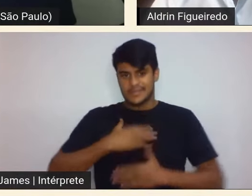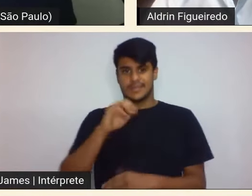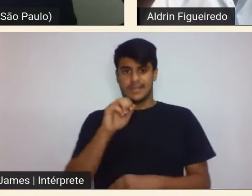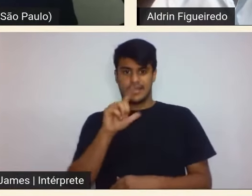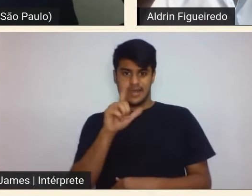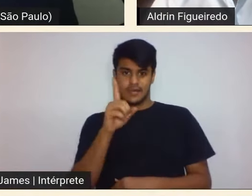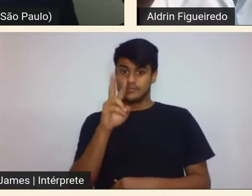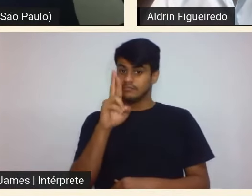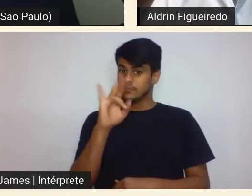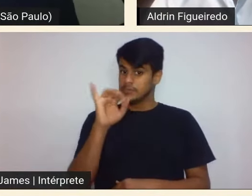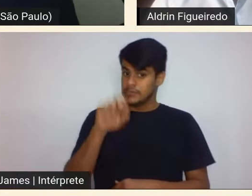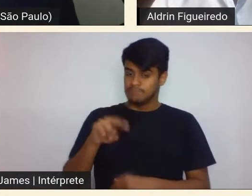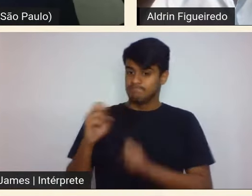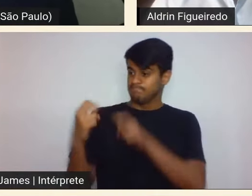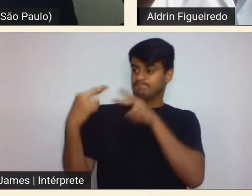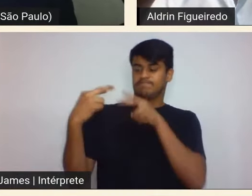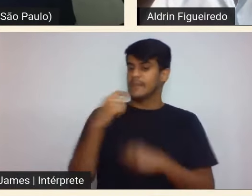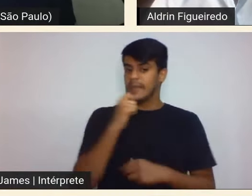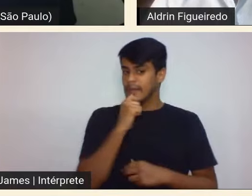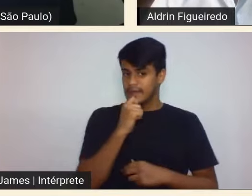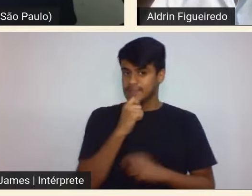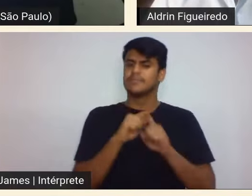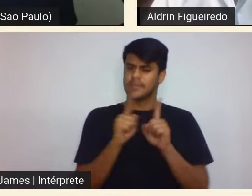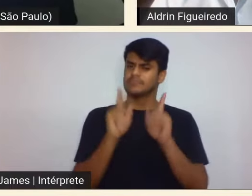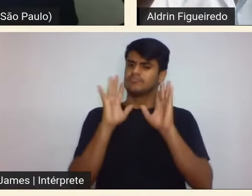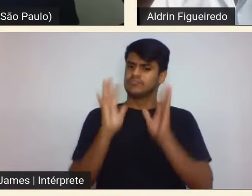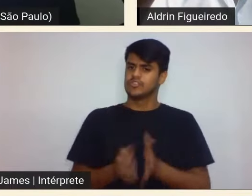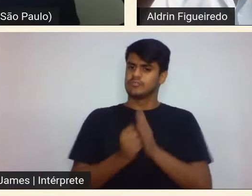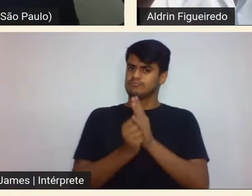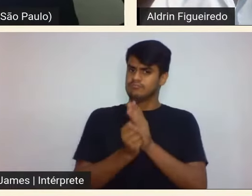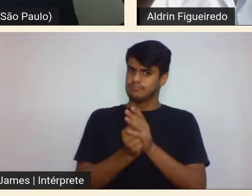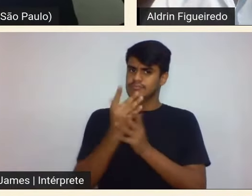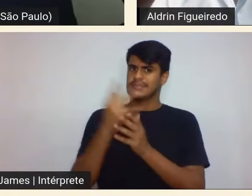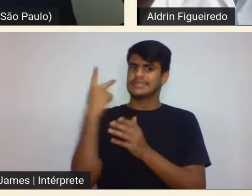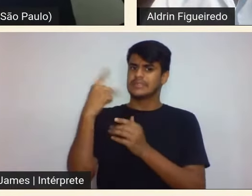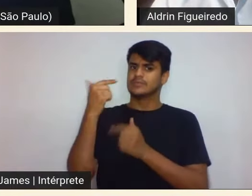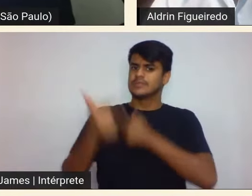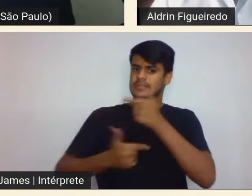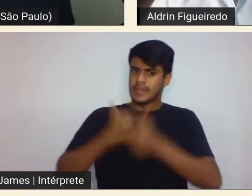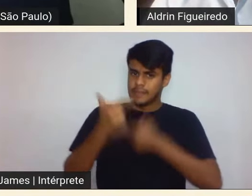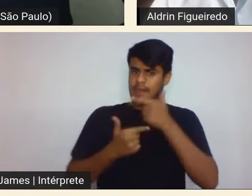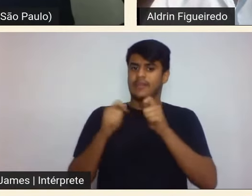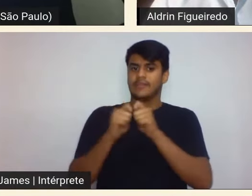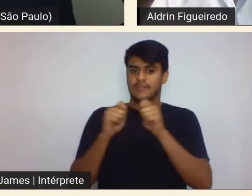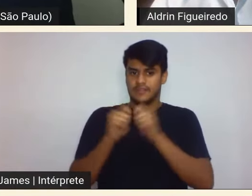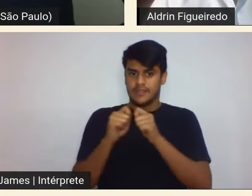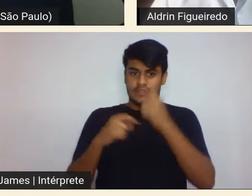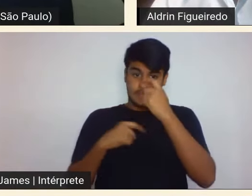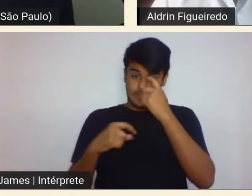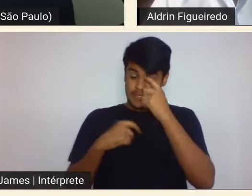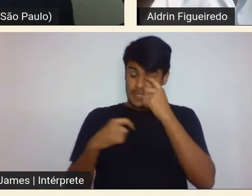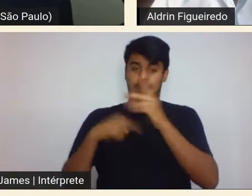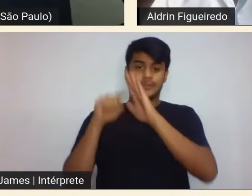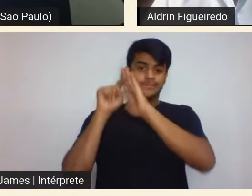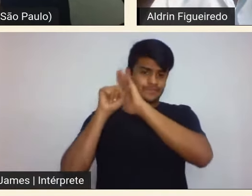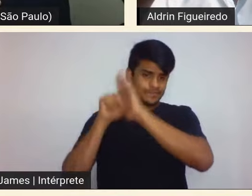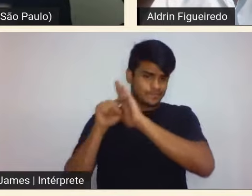conhece pessoalmente, mas já pude acessar um trabalho belíssimo que o Aldrin vem pesquisando nos